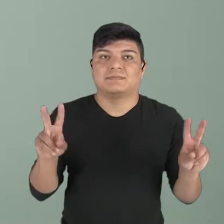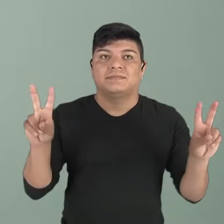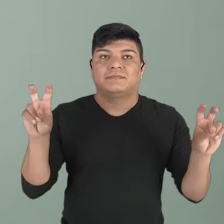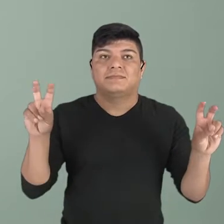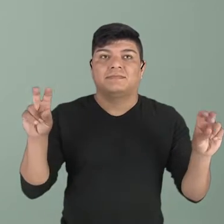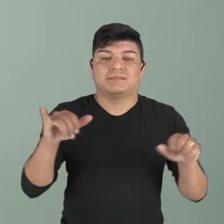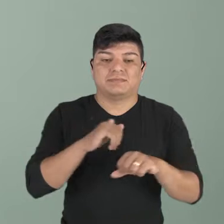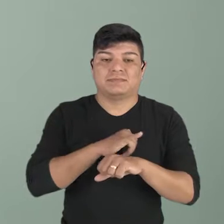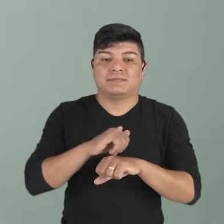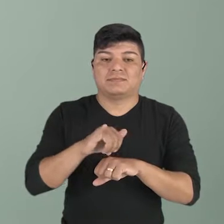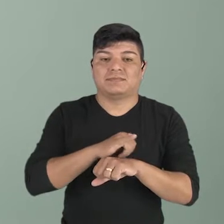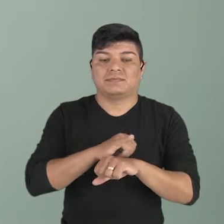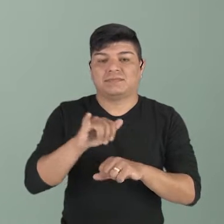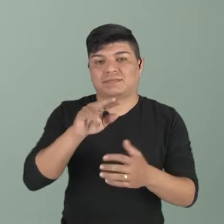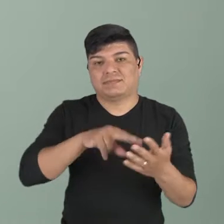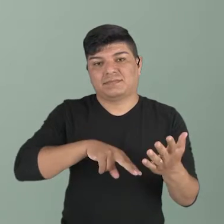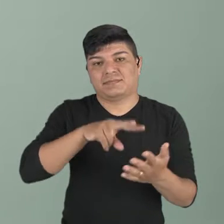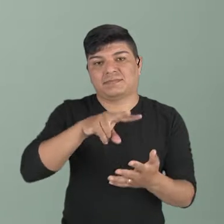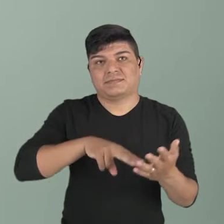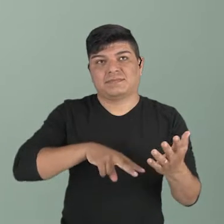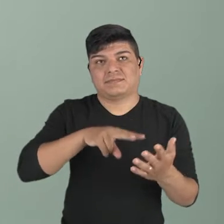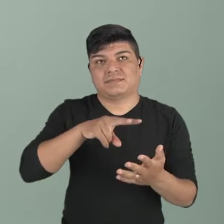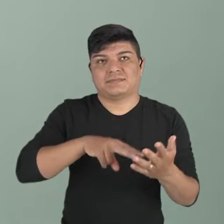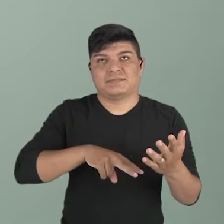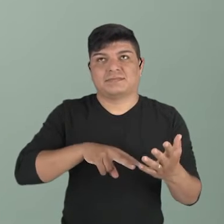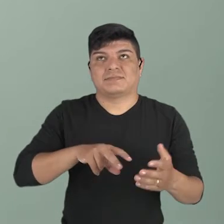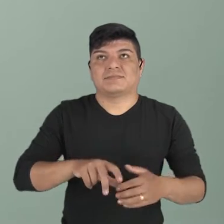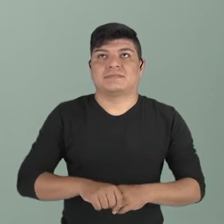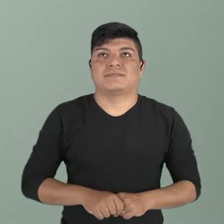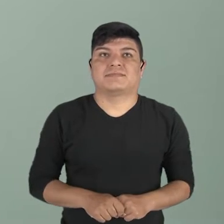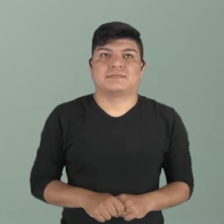sobre estratégias de leitura.